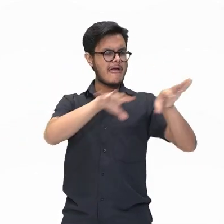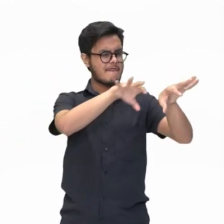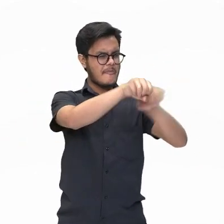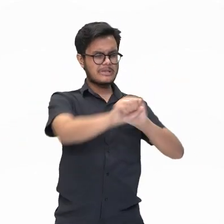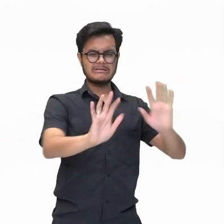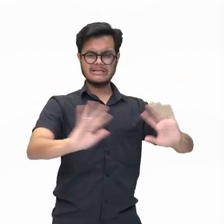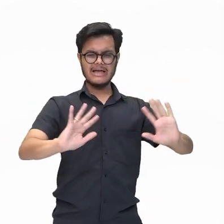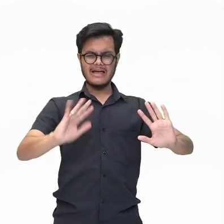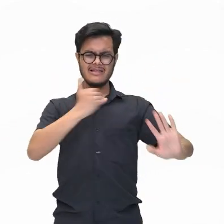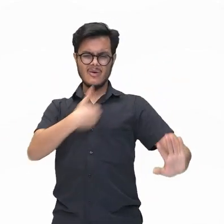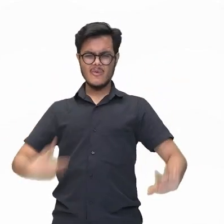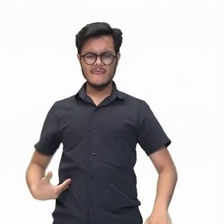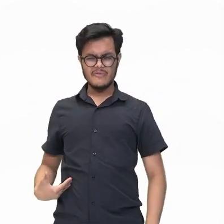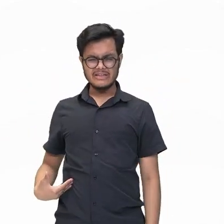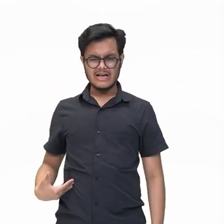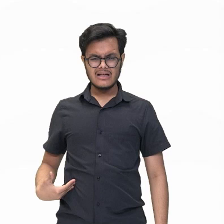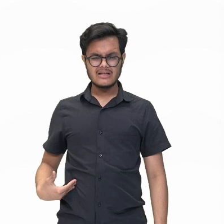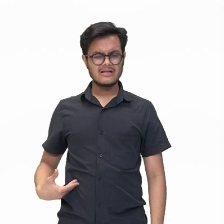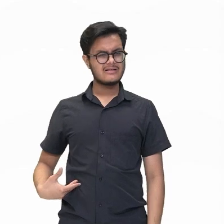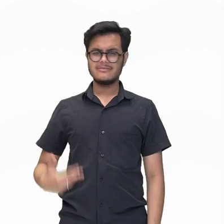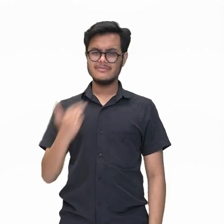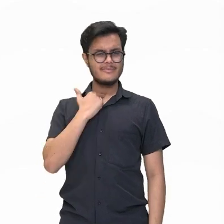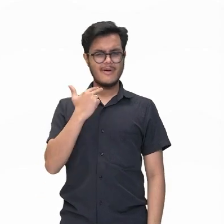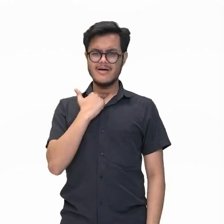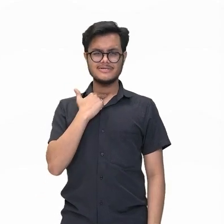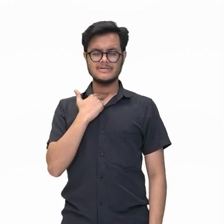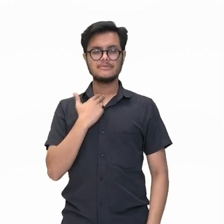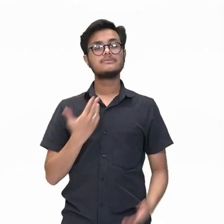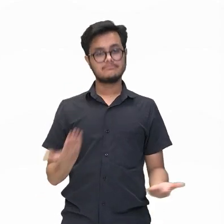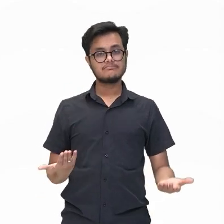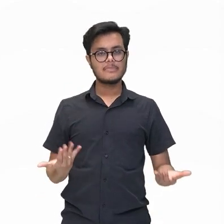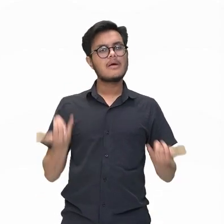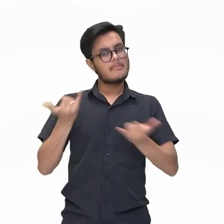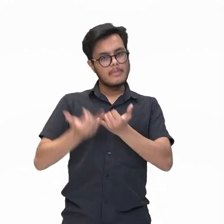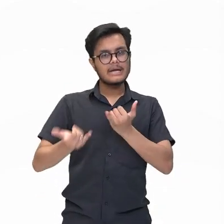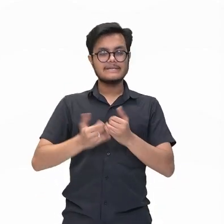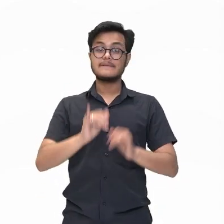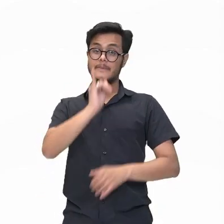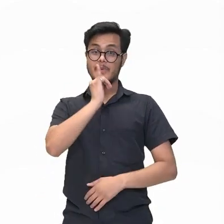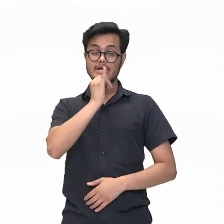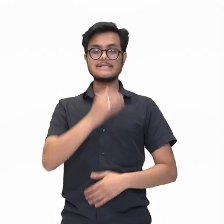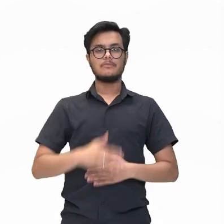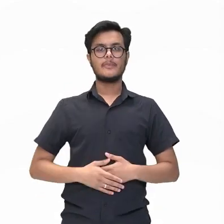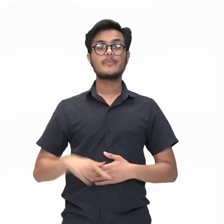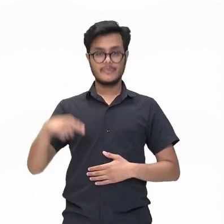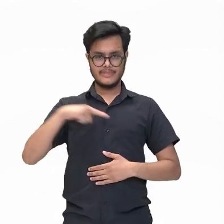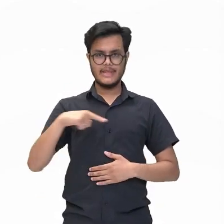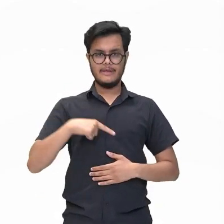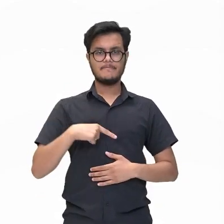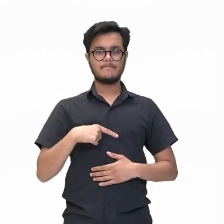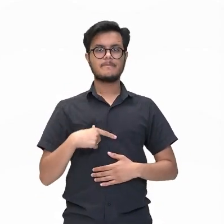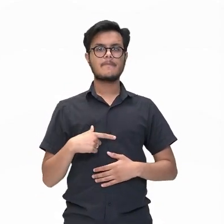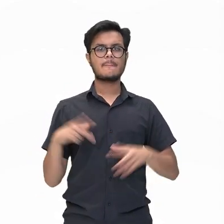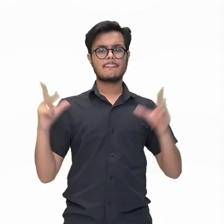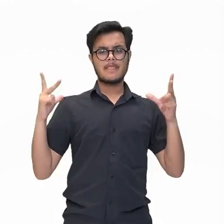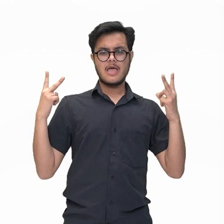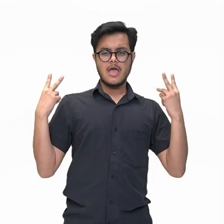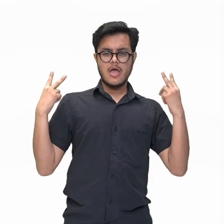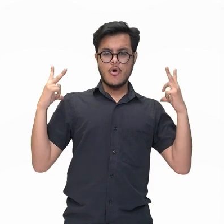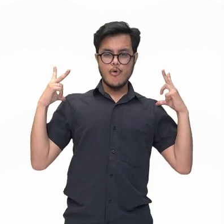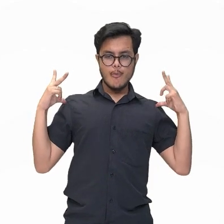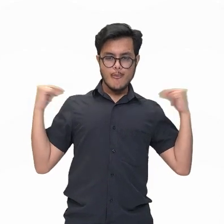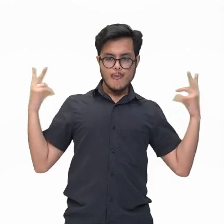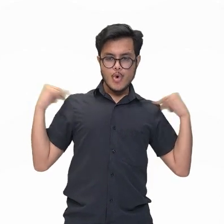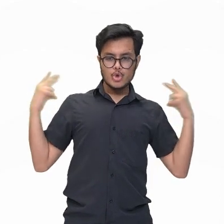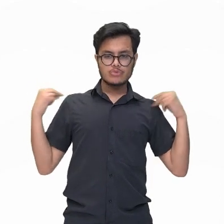conhecimento governem de alguma forma um país, tá? Então vejam aí, eu tenho um